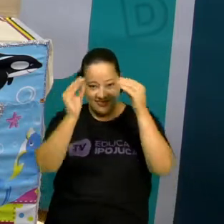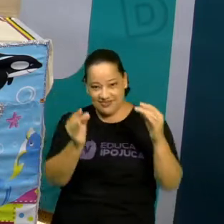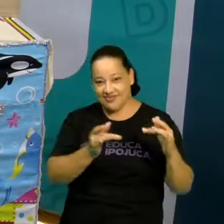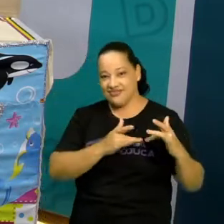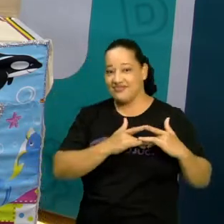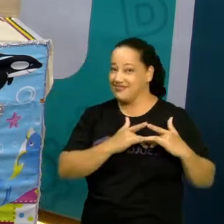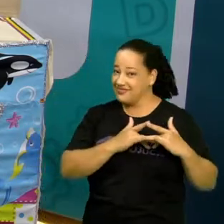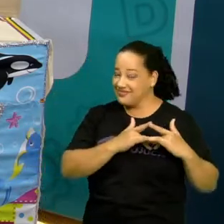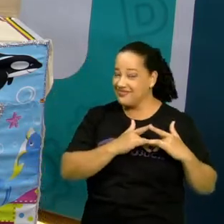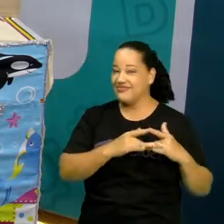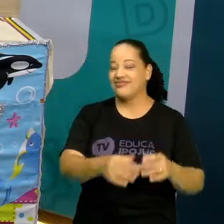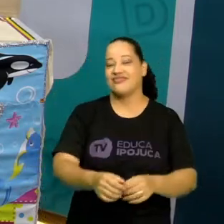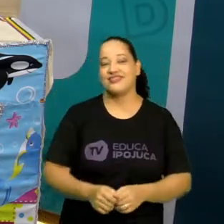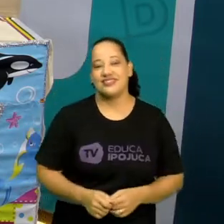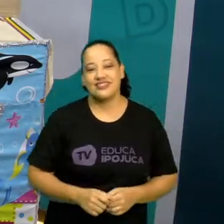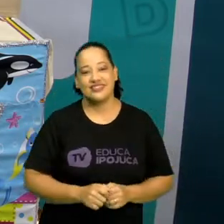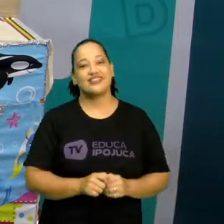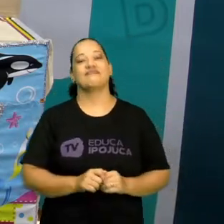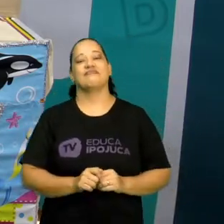do seu coração